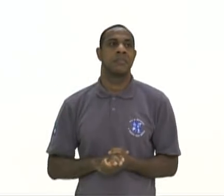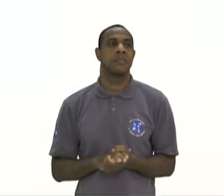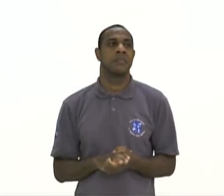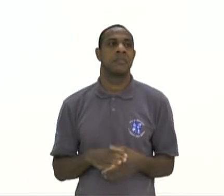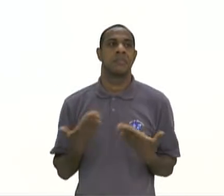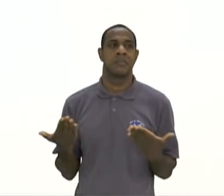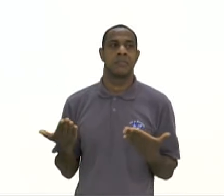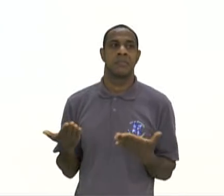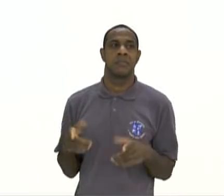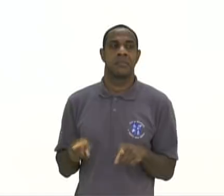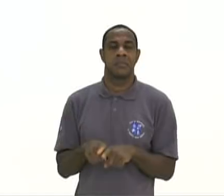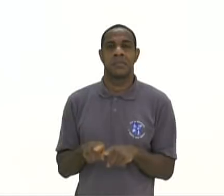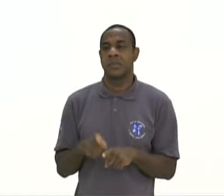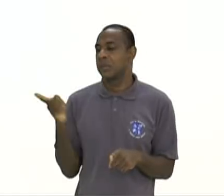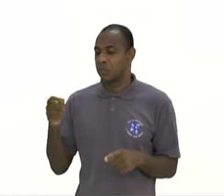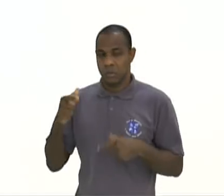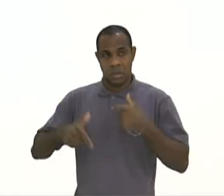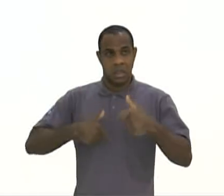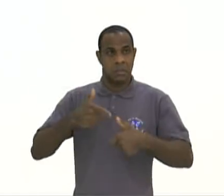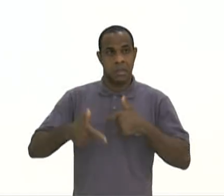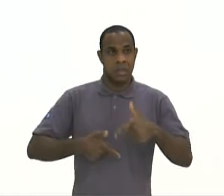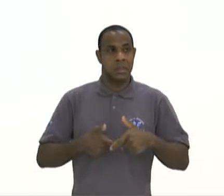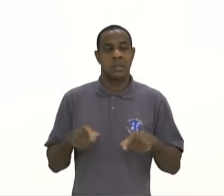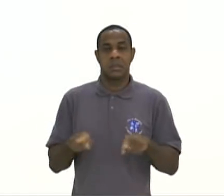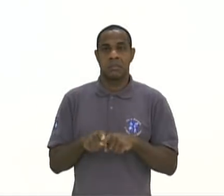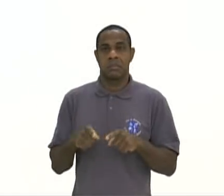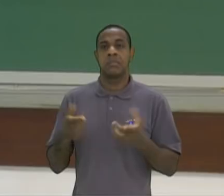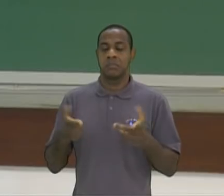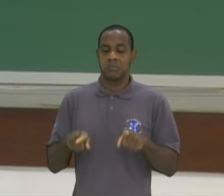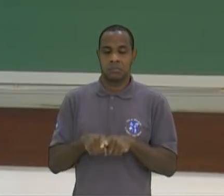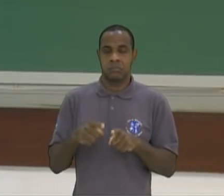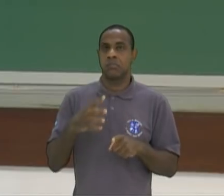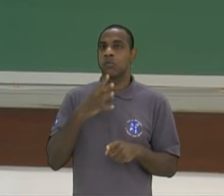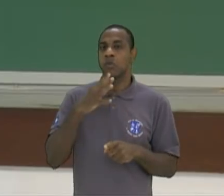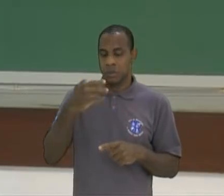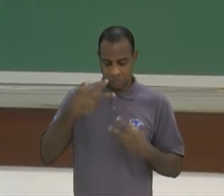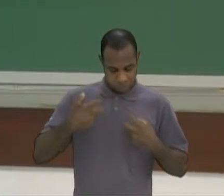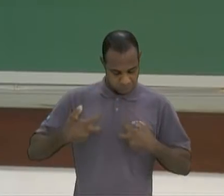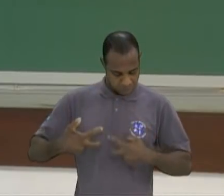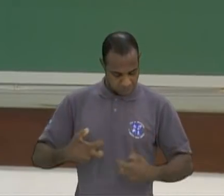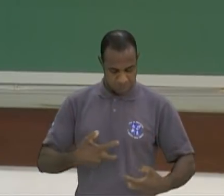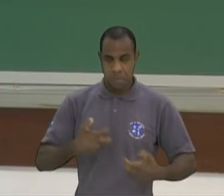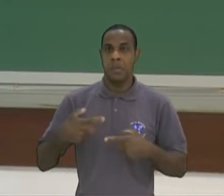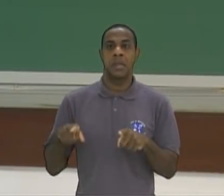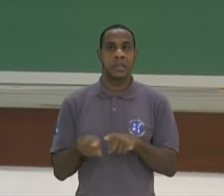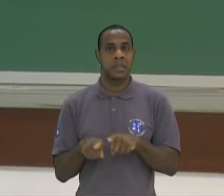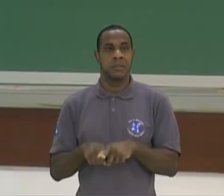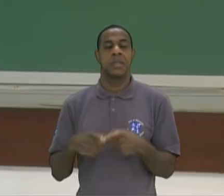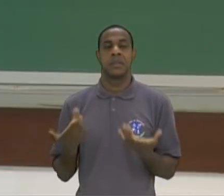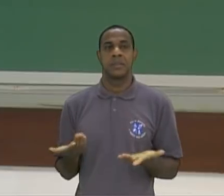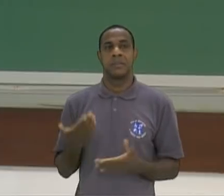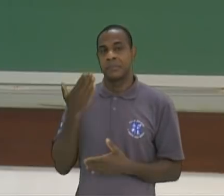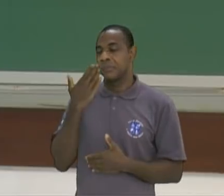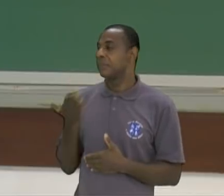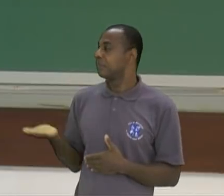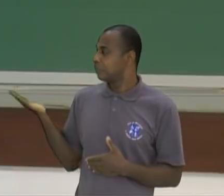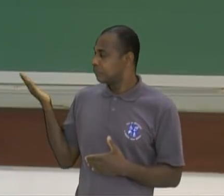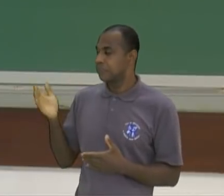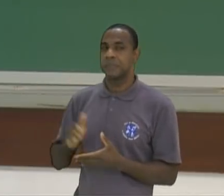Através desse trabalho, a pessoa vai estar também se autoconhecendo, se auto-percebendo. Tudo isso aí são proporcionados aos praticantes dentro